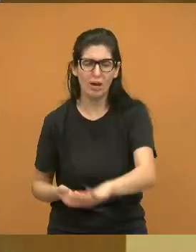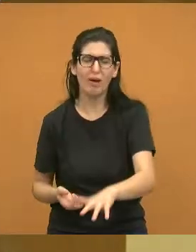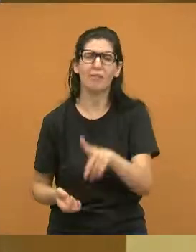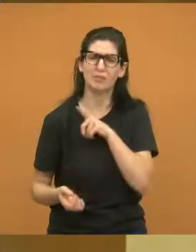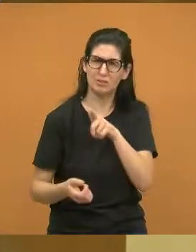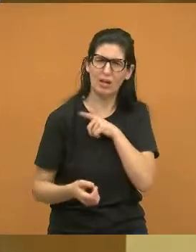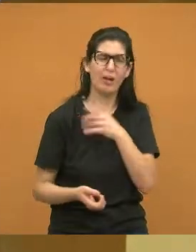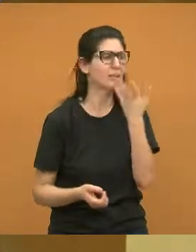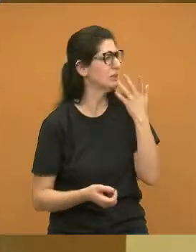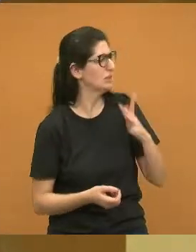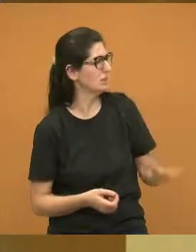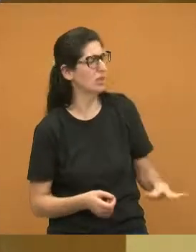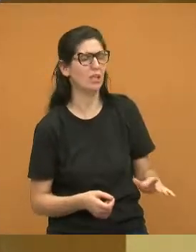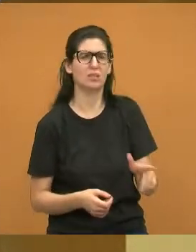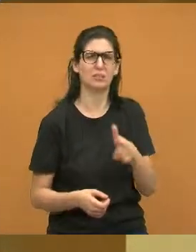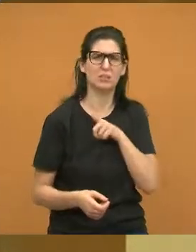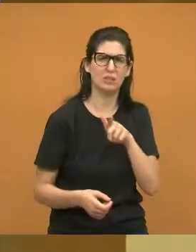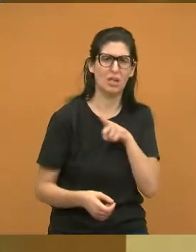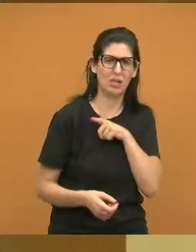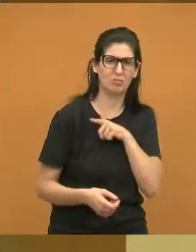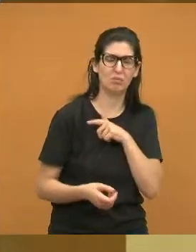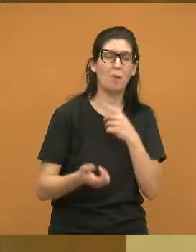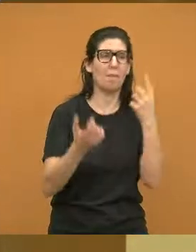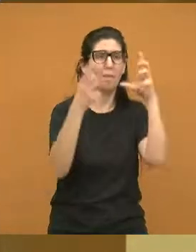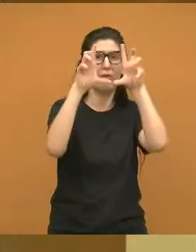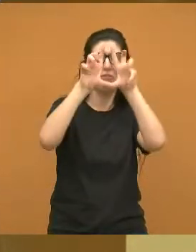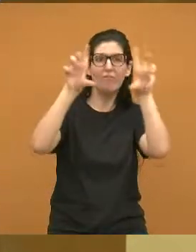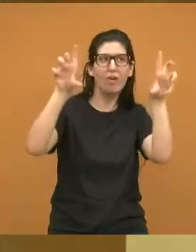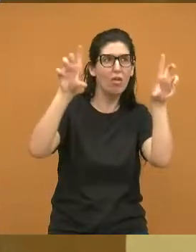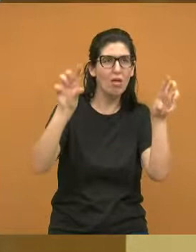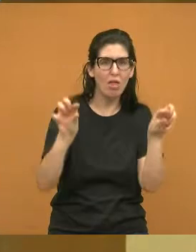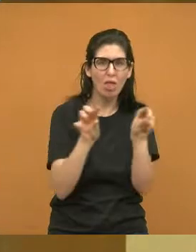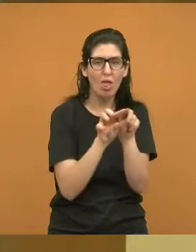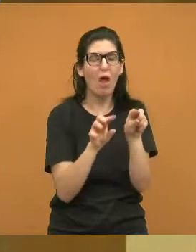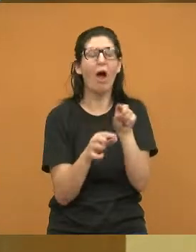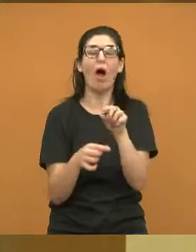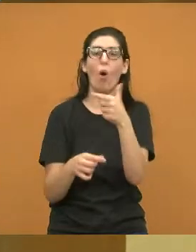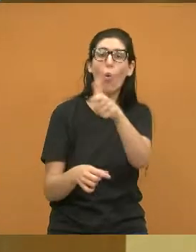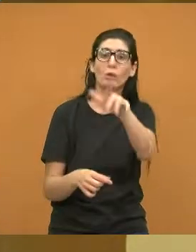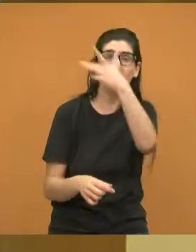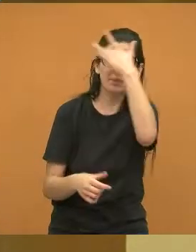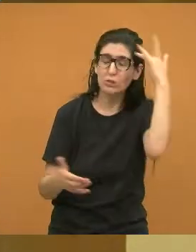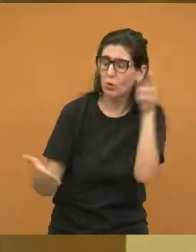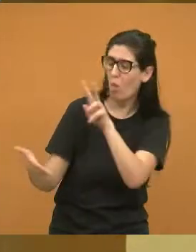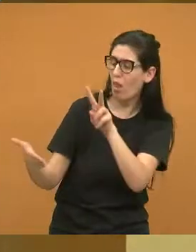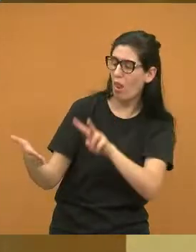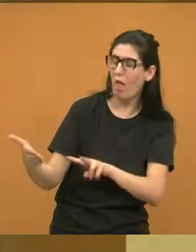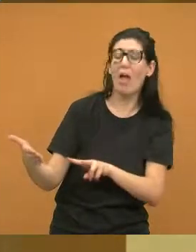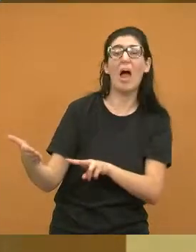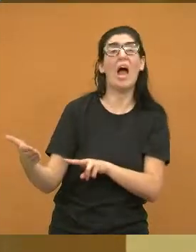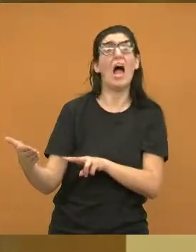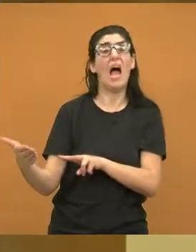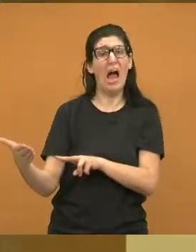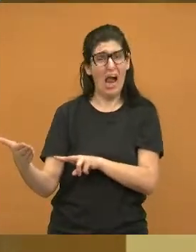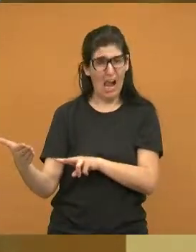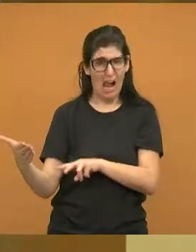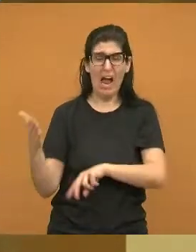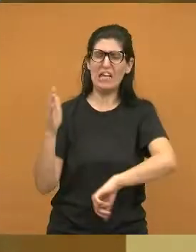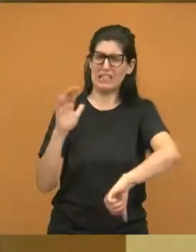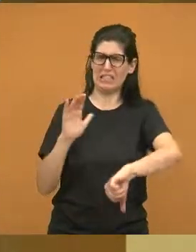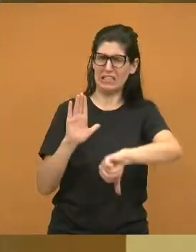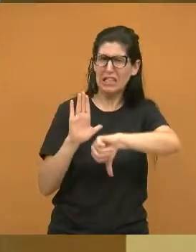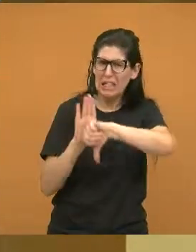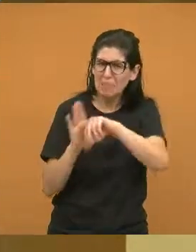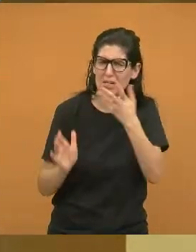ter acesso ao número direto e denunciar. E esse projeto que eu apresentei, ele também apresenta multa, apresenta uma série de